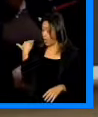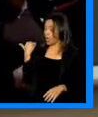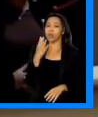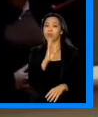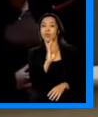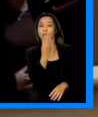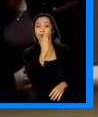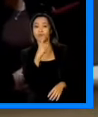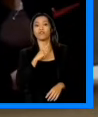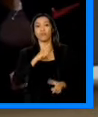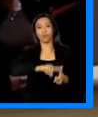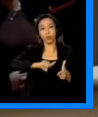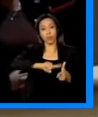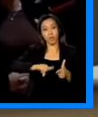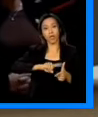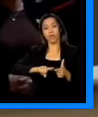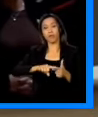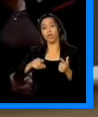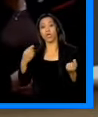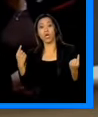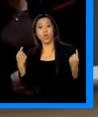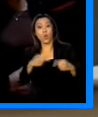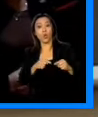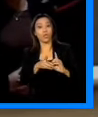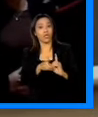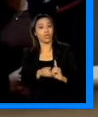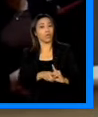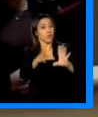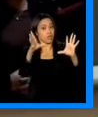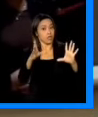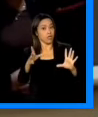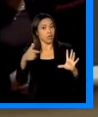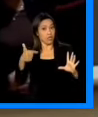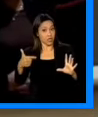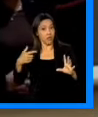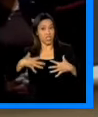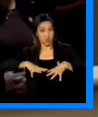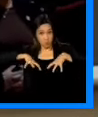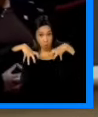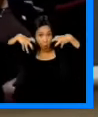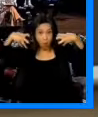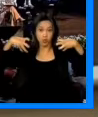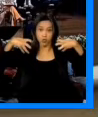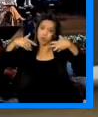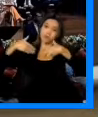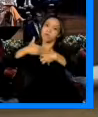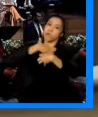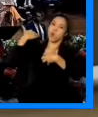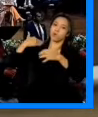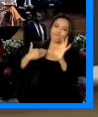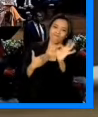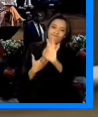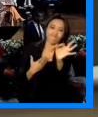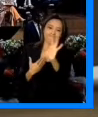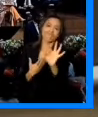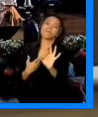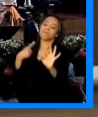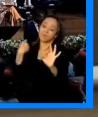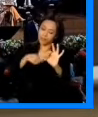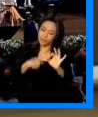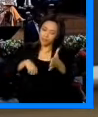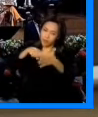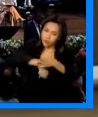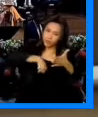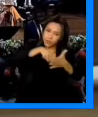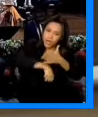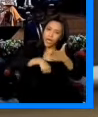num país, portanto, esse monstro não está morto. Nós precisamos constantemente trabalhar em defesa da democracia